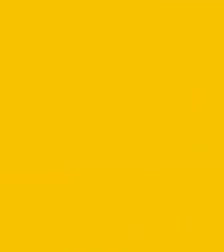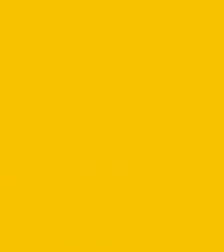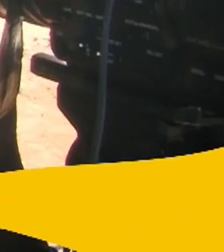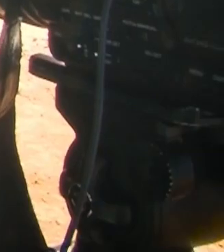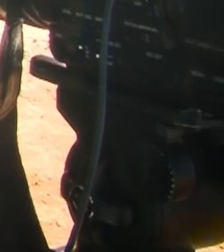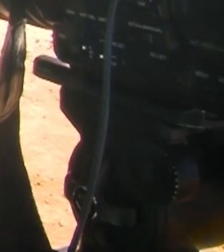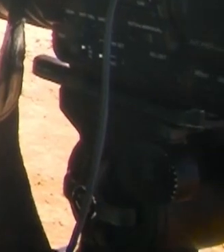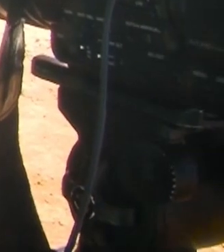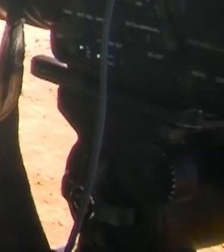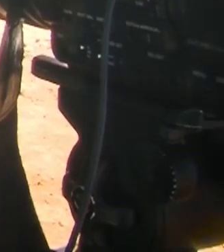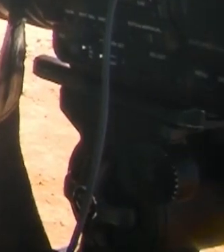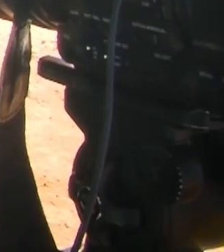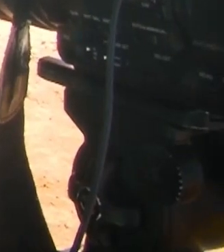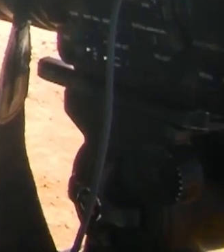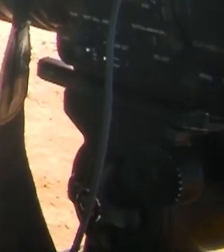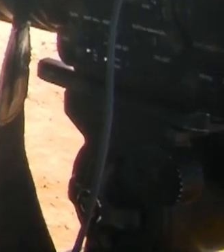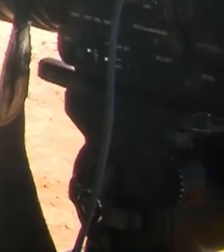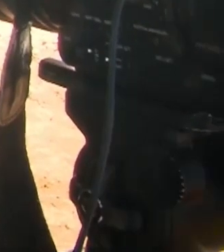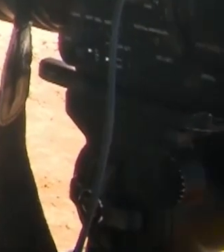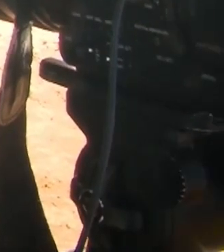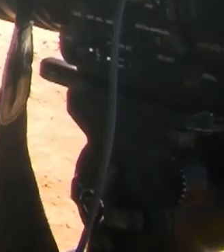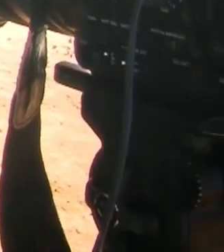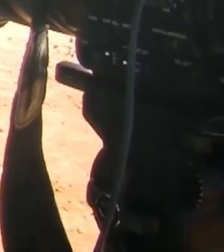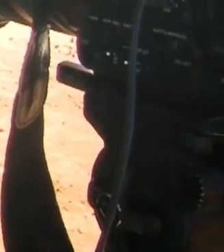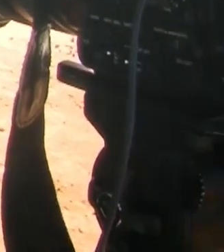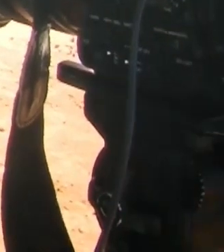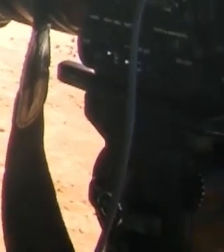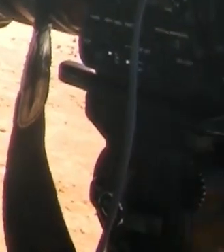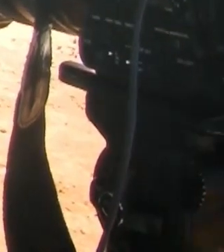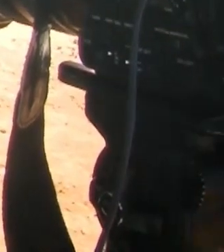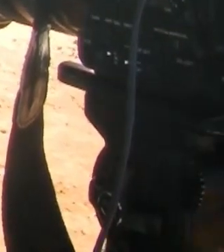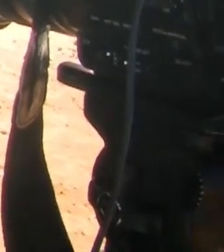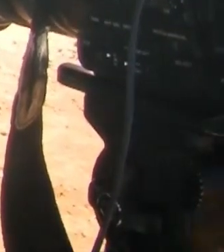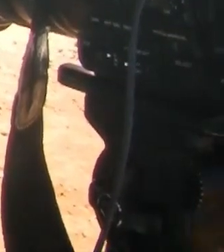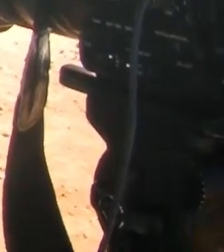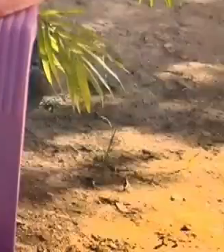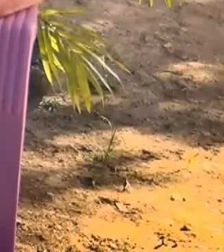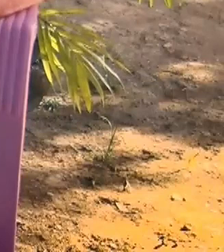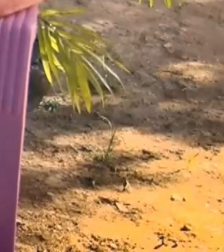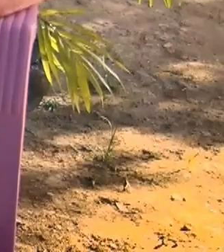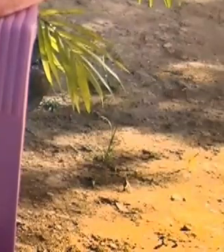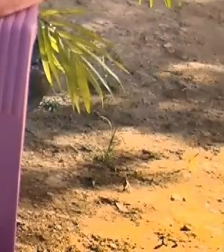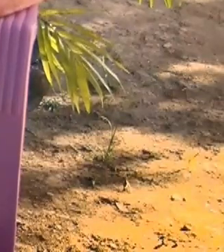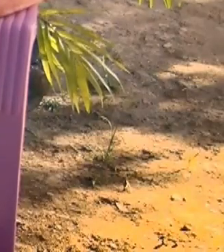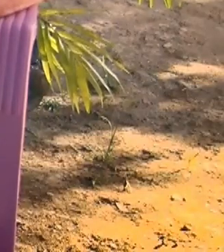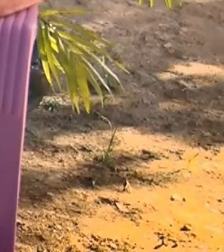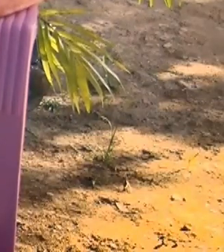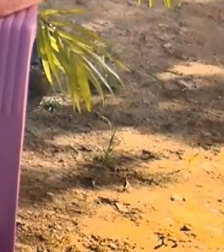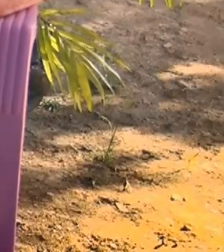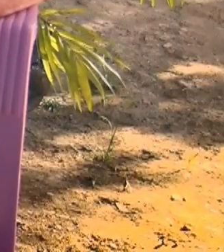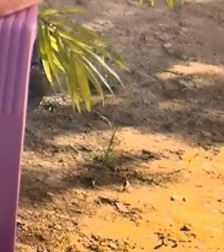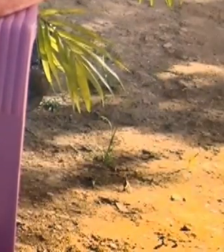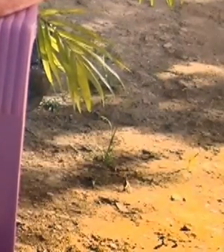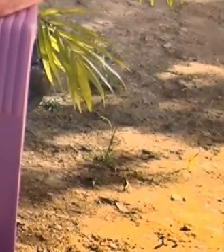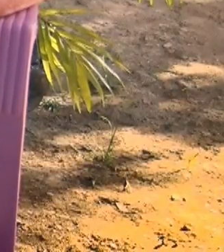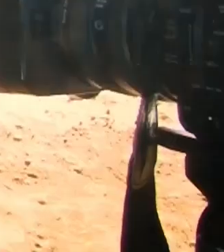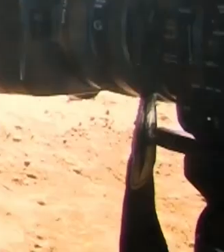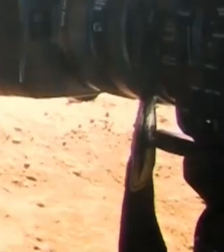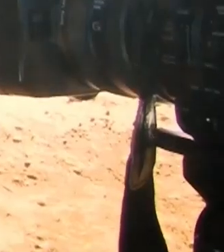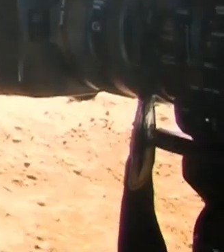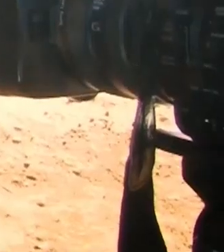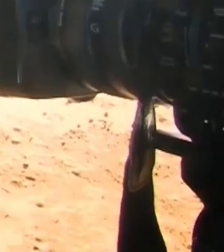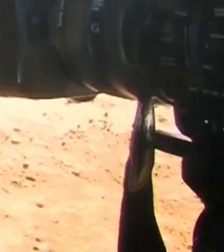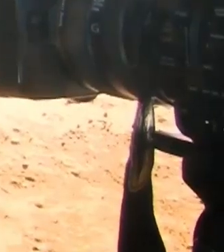Meu nome é Oswaldo Batista Souza, tenho 82 anos, sou mestre do Folguedo, que hoje quem toca mais é os